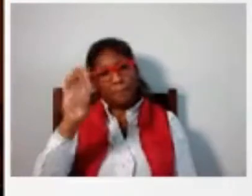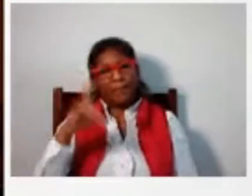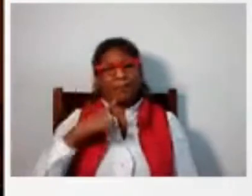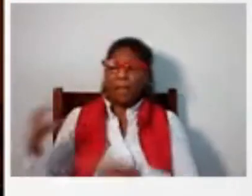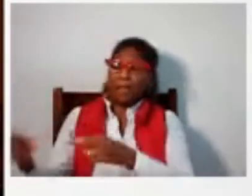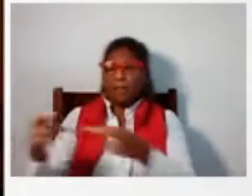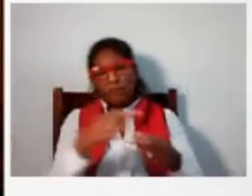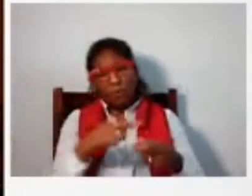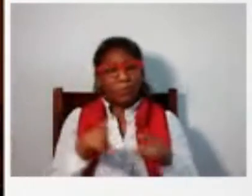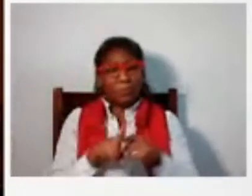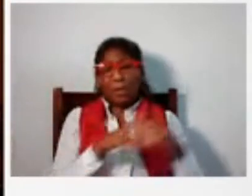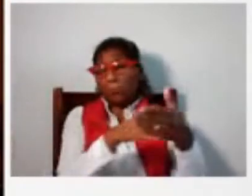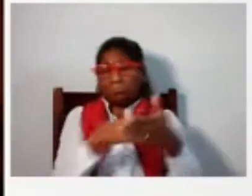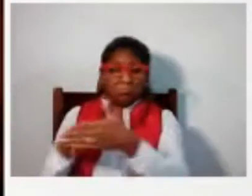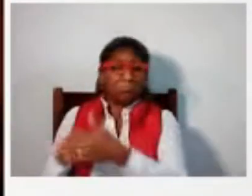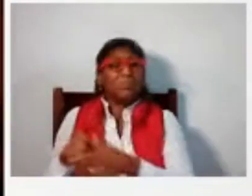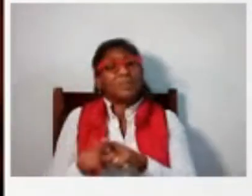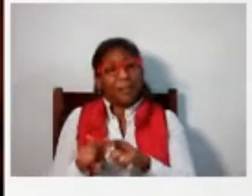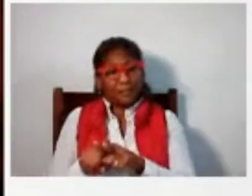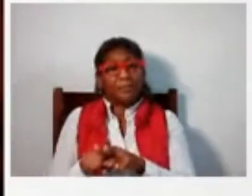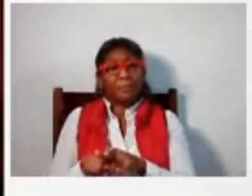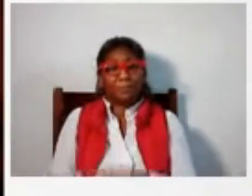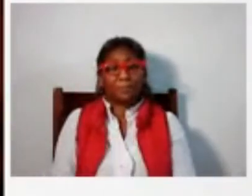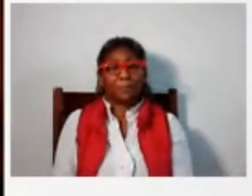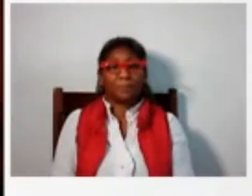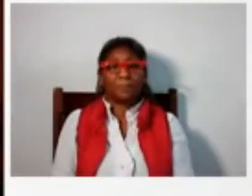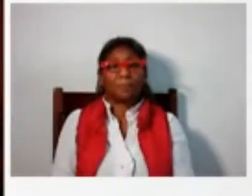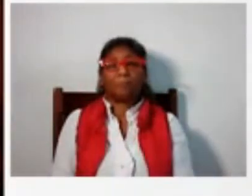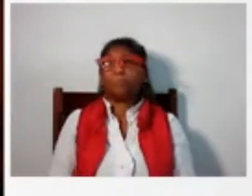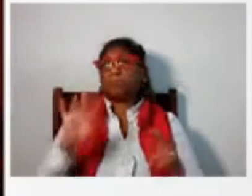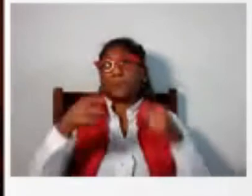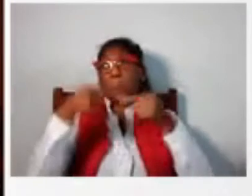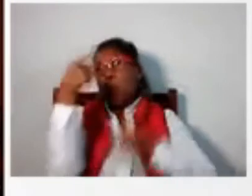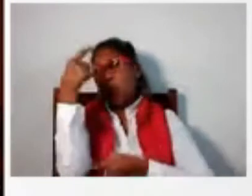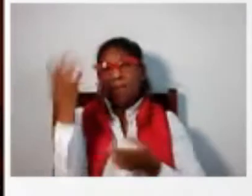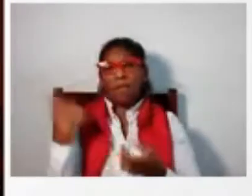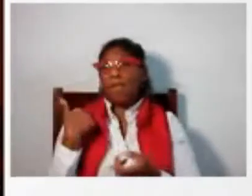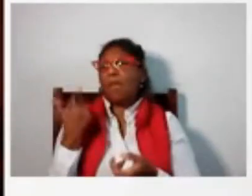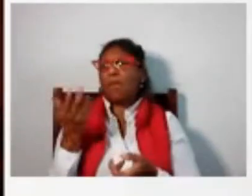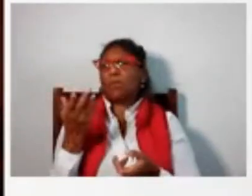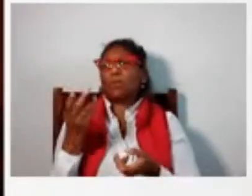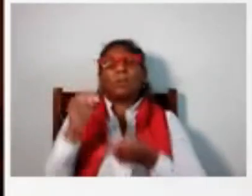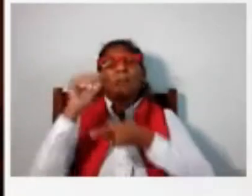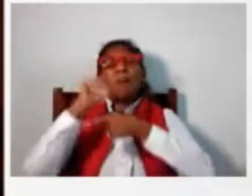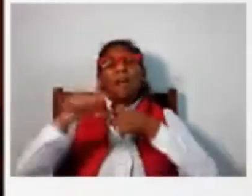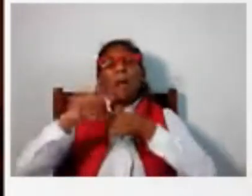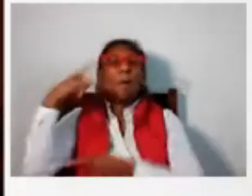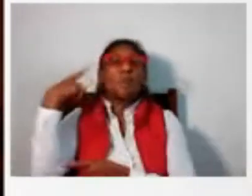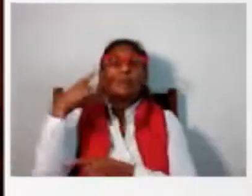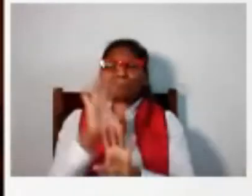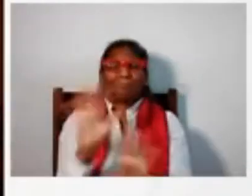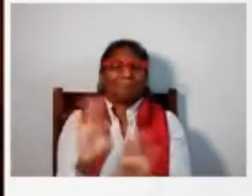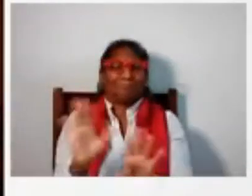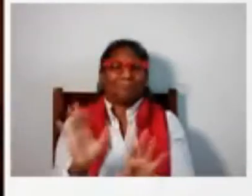as restrições, né? Então, mais uma vez, insistindo aqui, não faz nenhum sentido que houvesse alguma decisão política em relação a esse